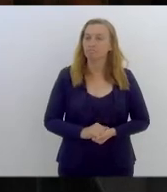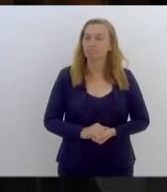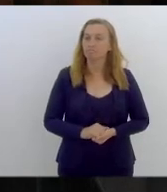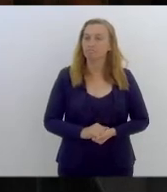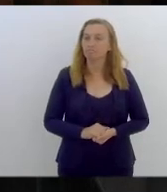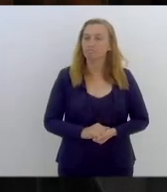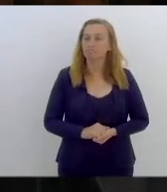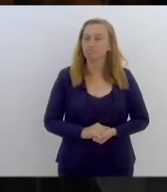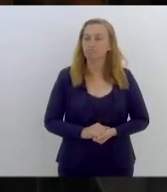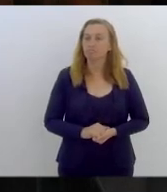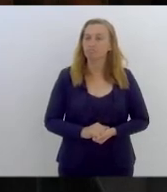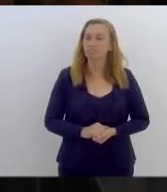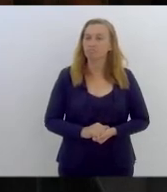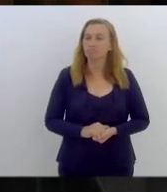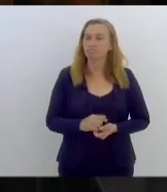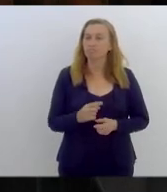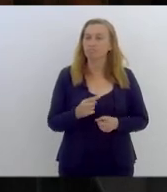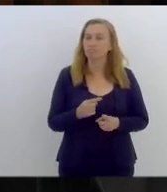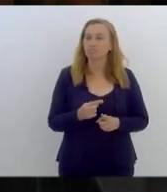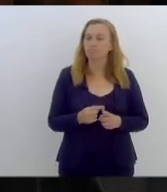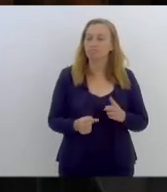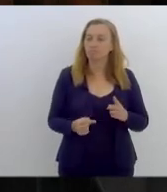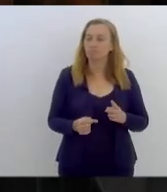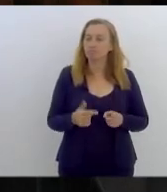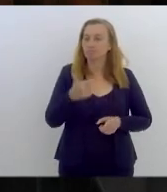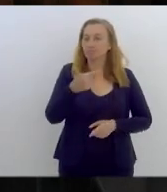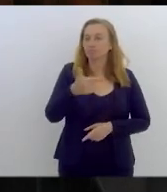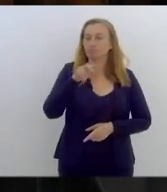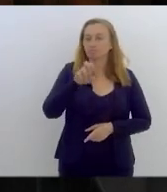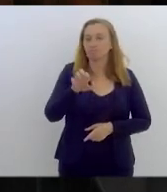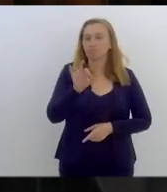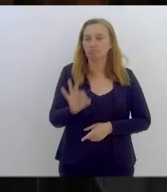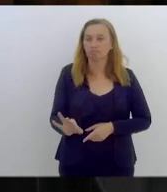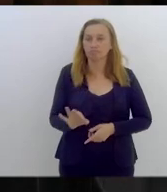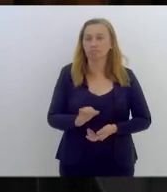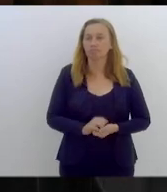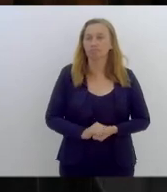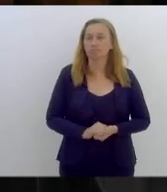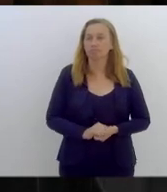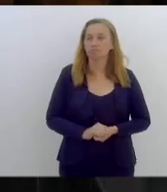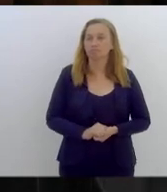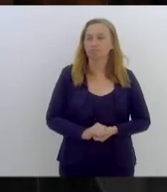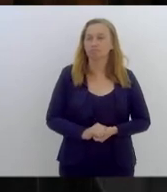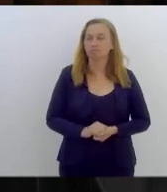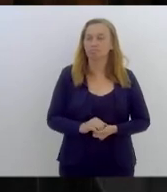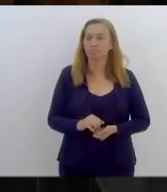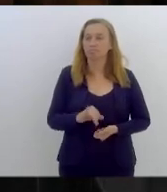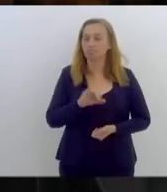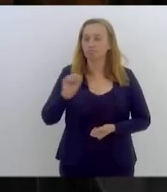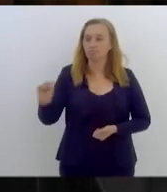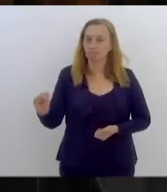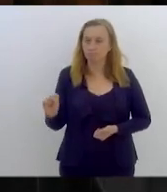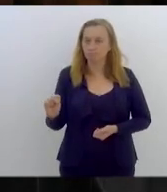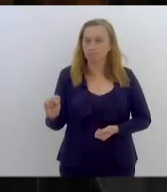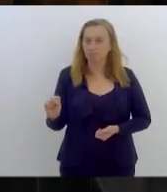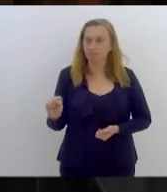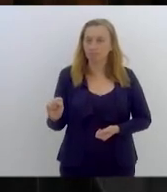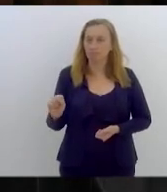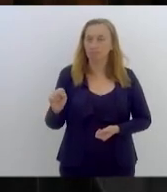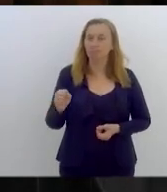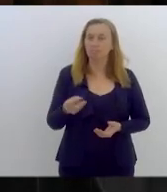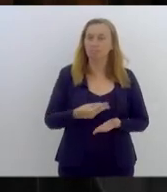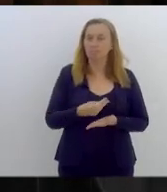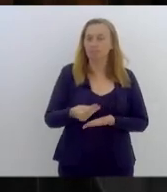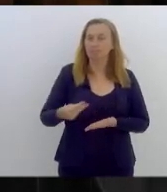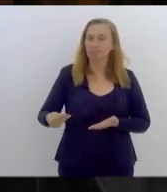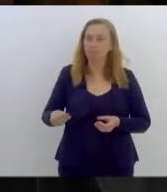da quarta parte de um quarto de 25% da alíquota que cabe do ICMS aos